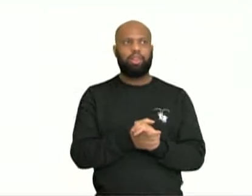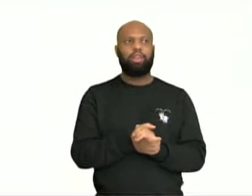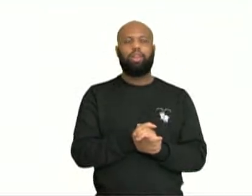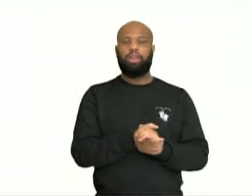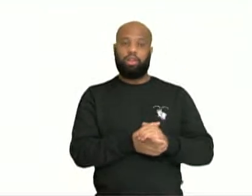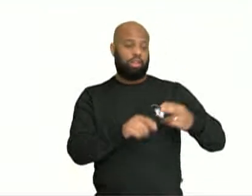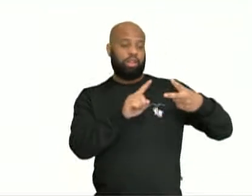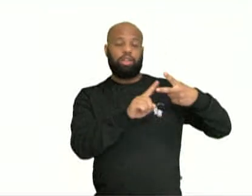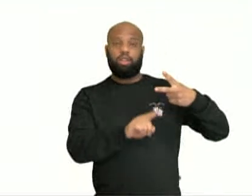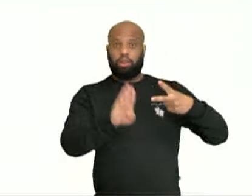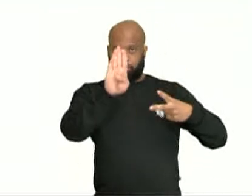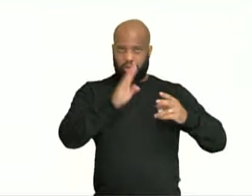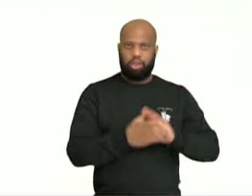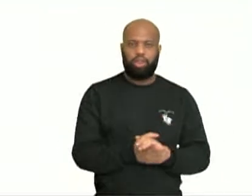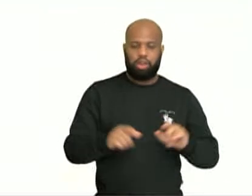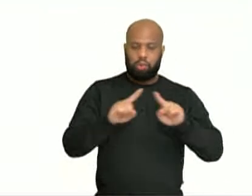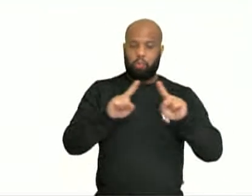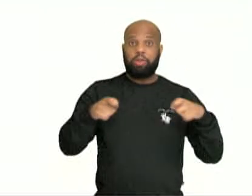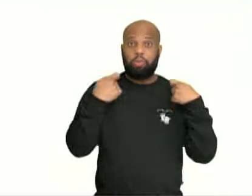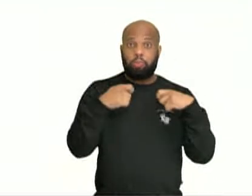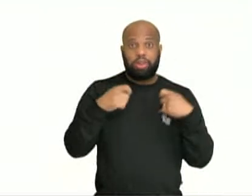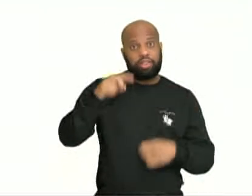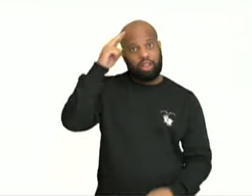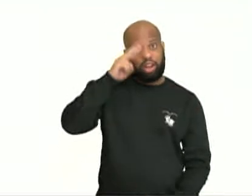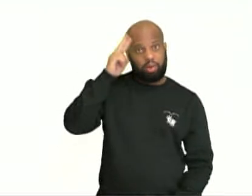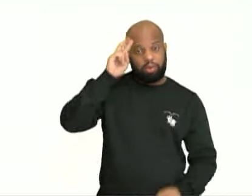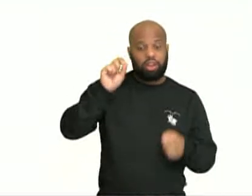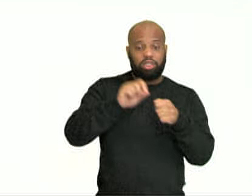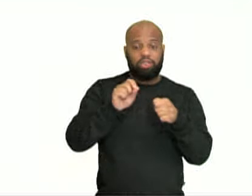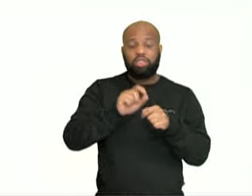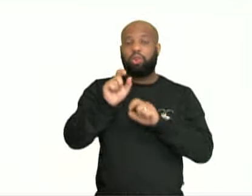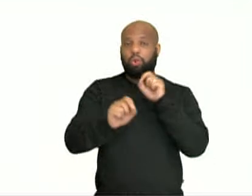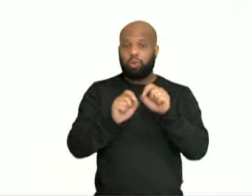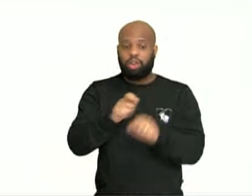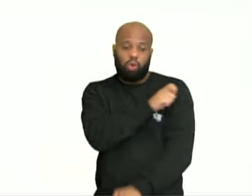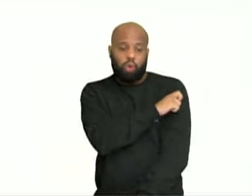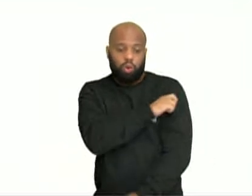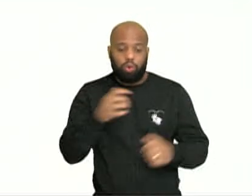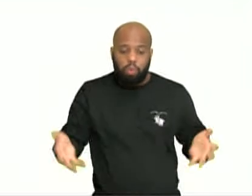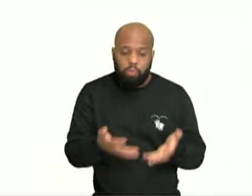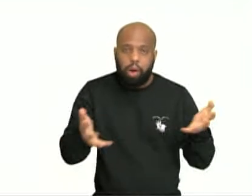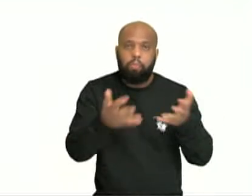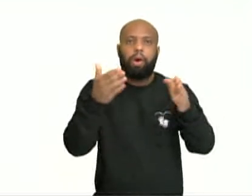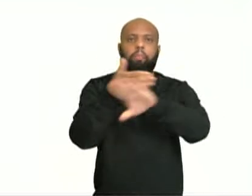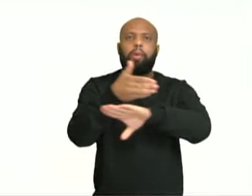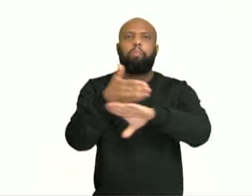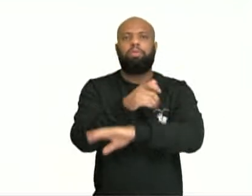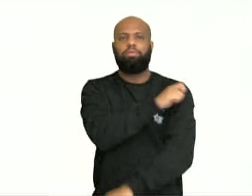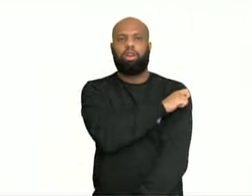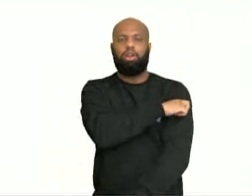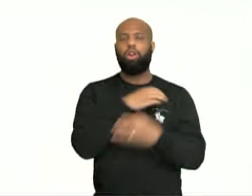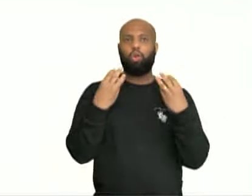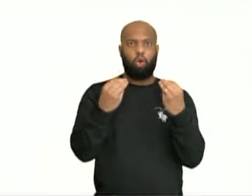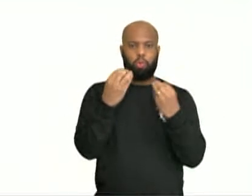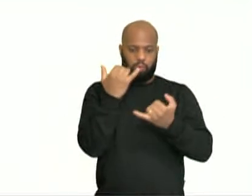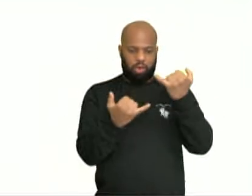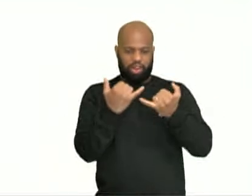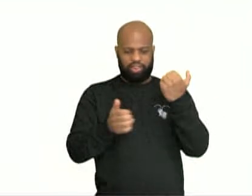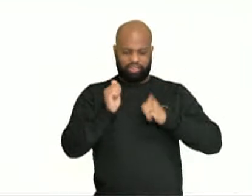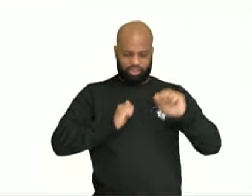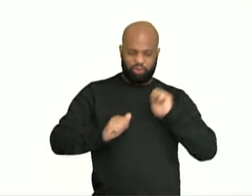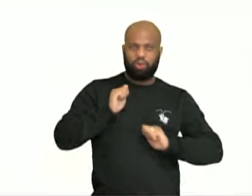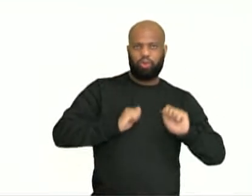B, mas é preciso lembrar de fazer o aluno participar da aula. Como? Como se fosse um ator, olha